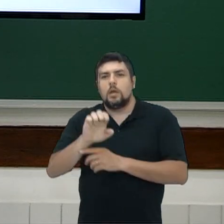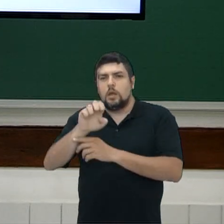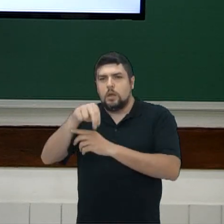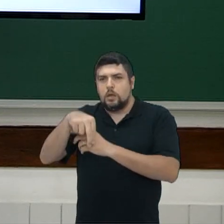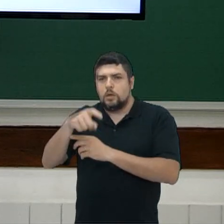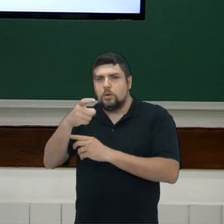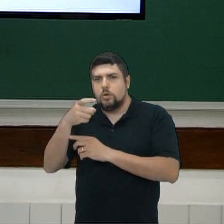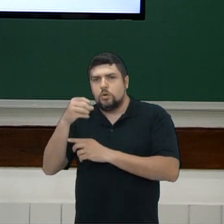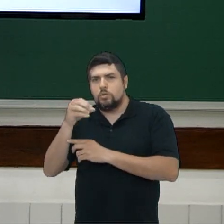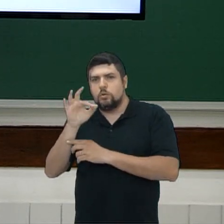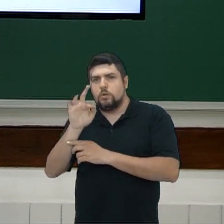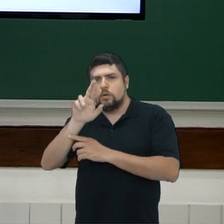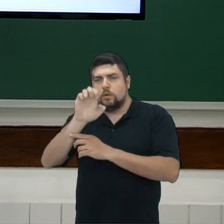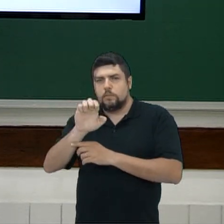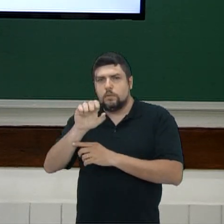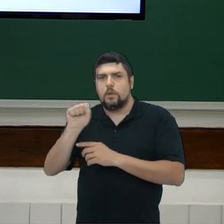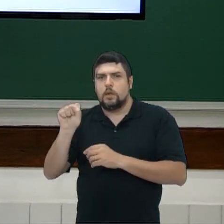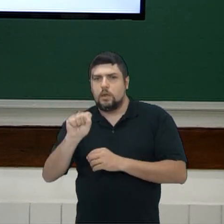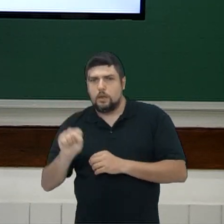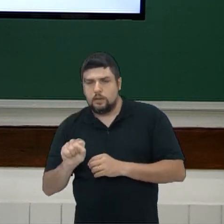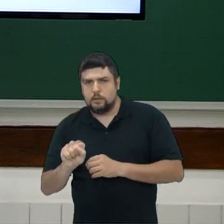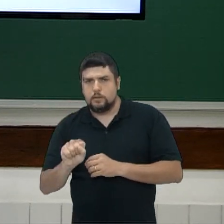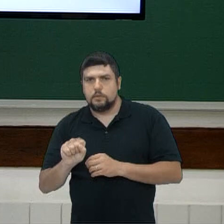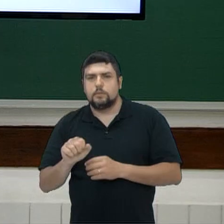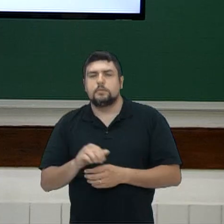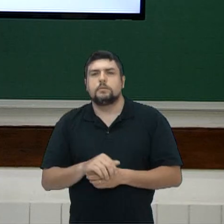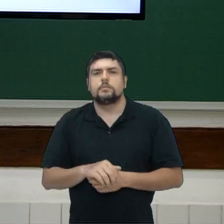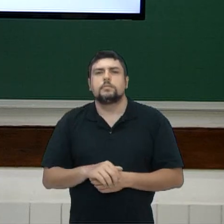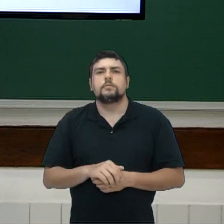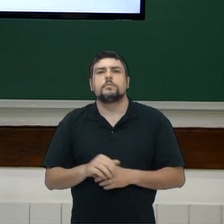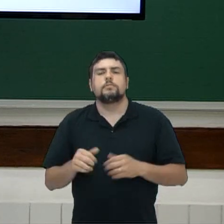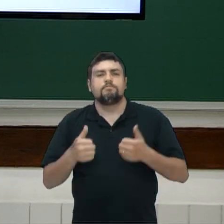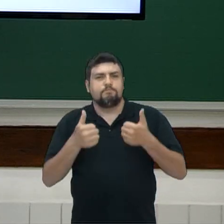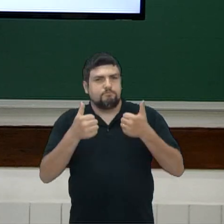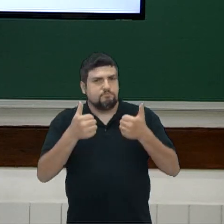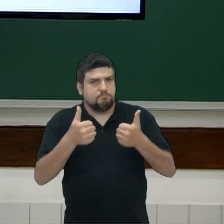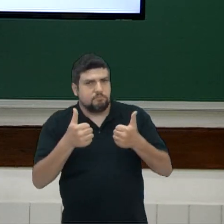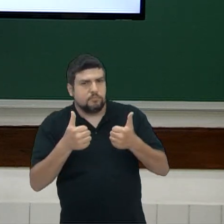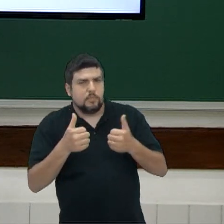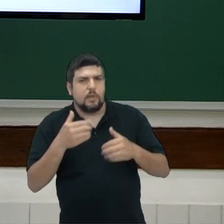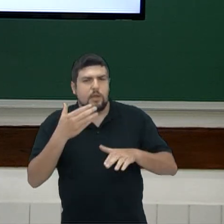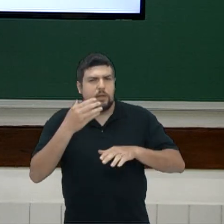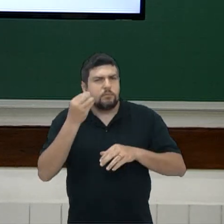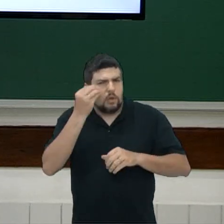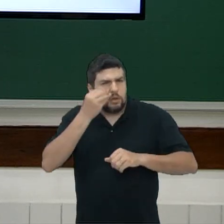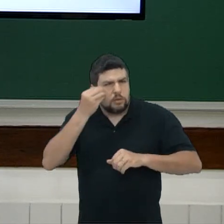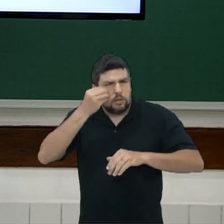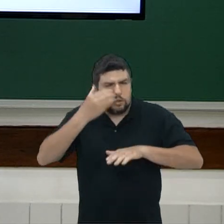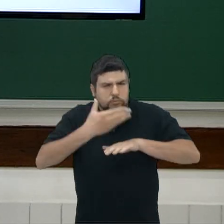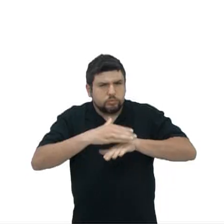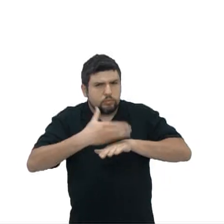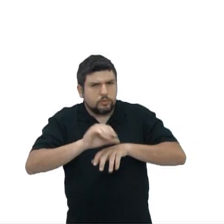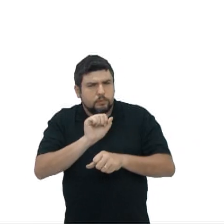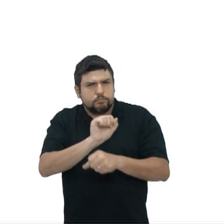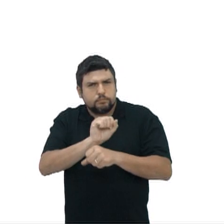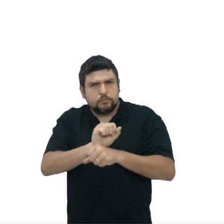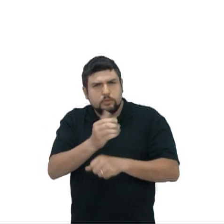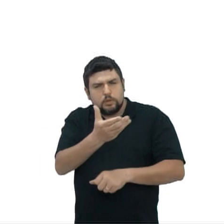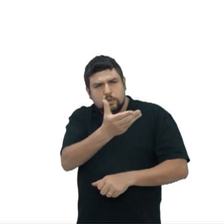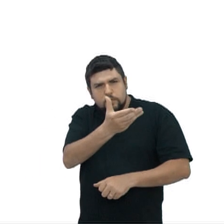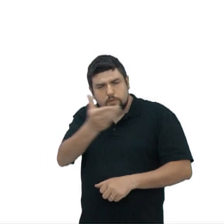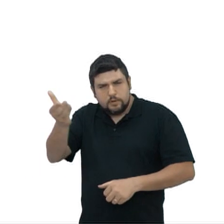enxofre é S, de sulfo. Show de bola? Galera, faz aí! Eu tô esperando aqui.